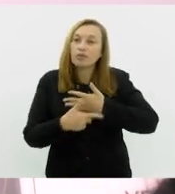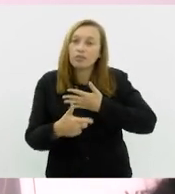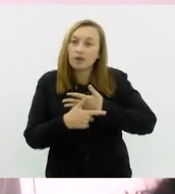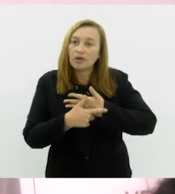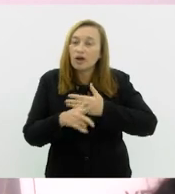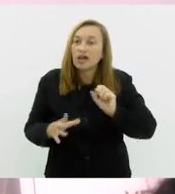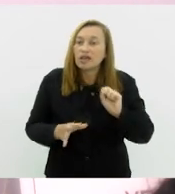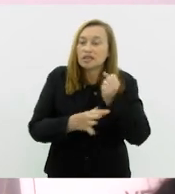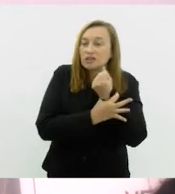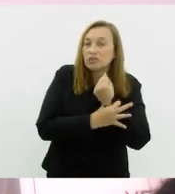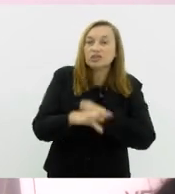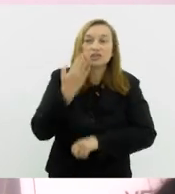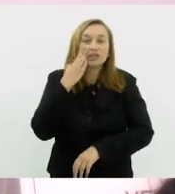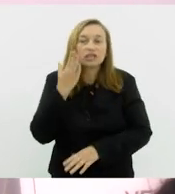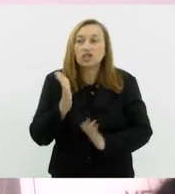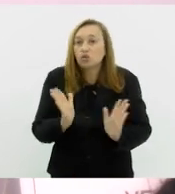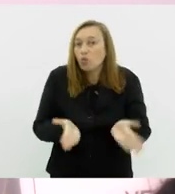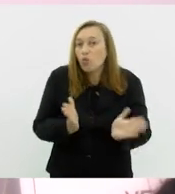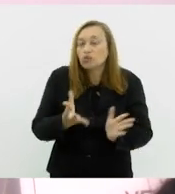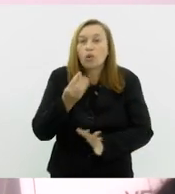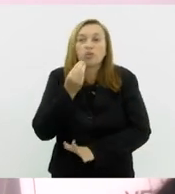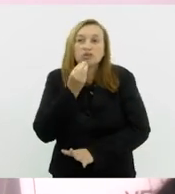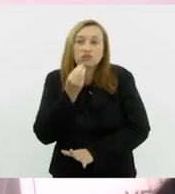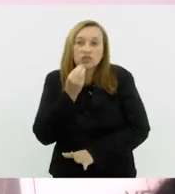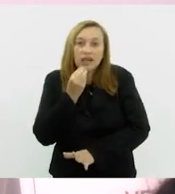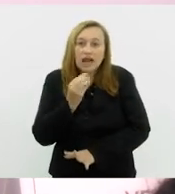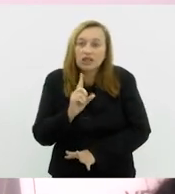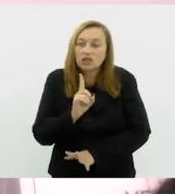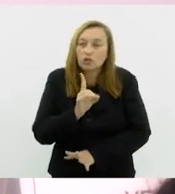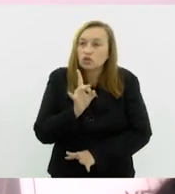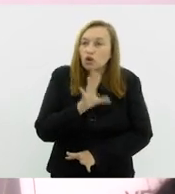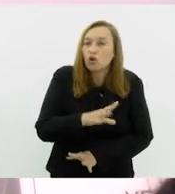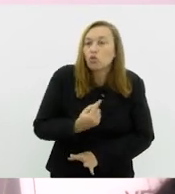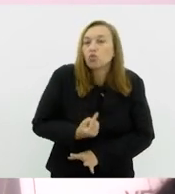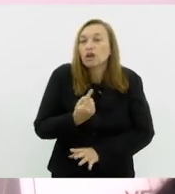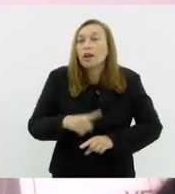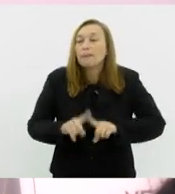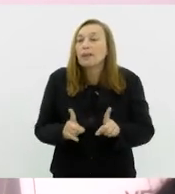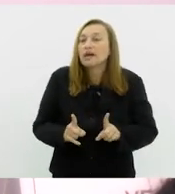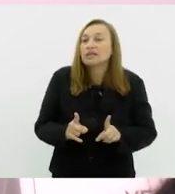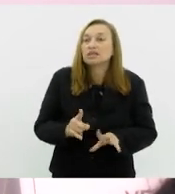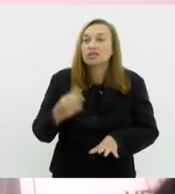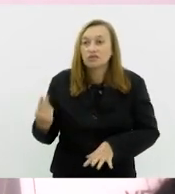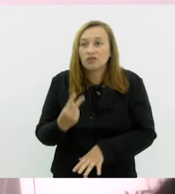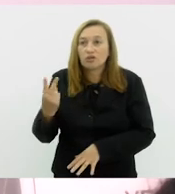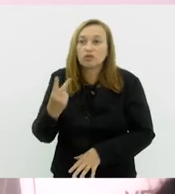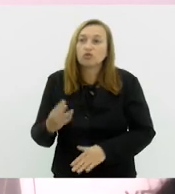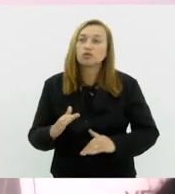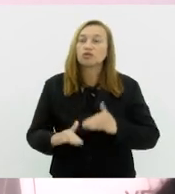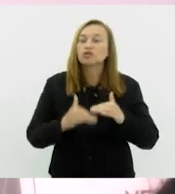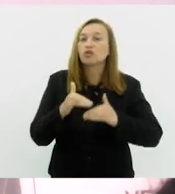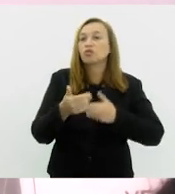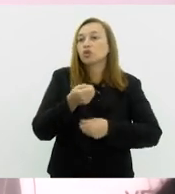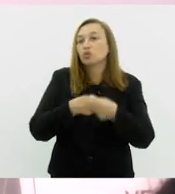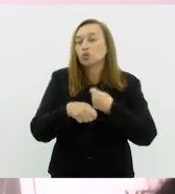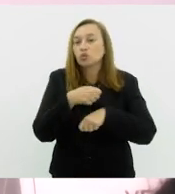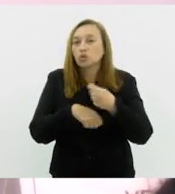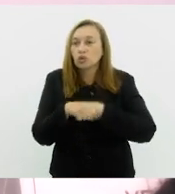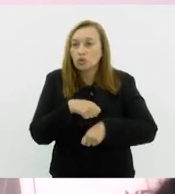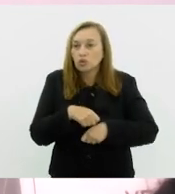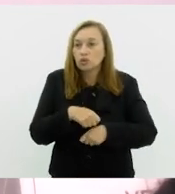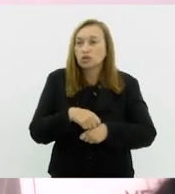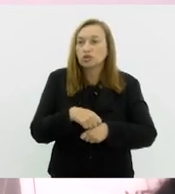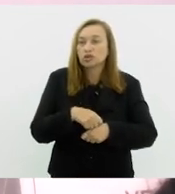está entendendo hoje, que é uma oportunidade que não é só única, mas é uma oportunidade prioritária de garantir desenvolvimento econômico e